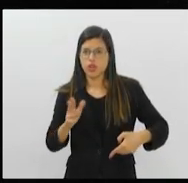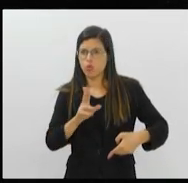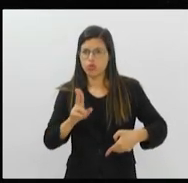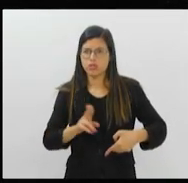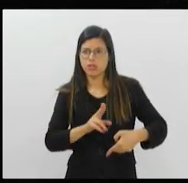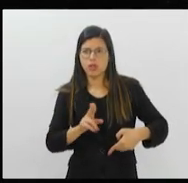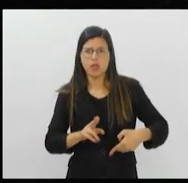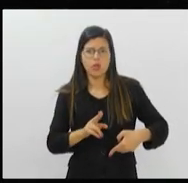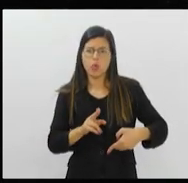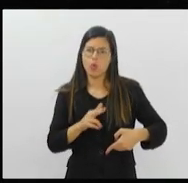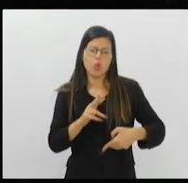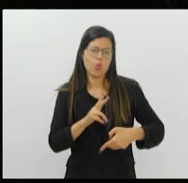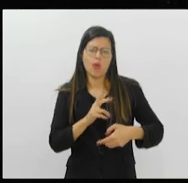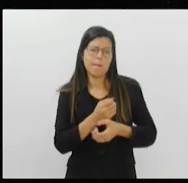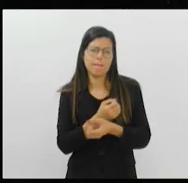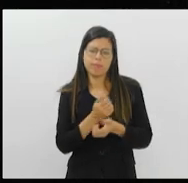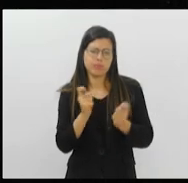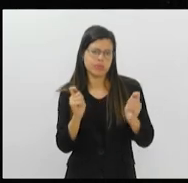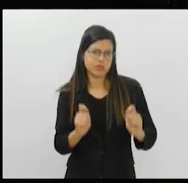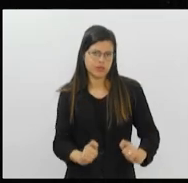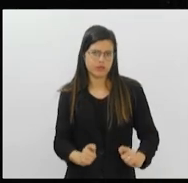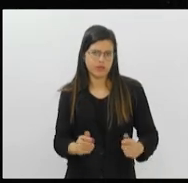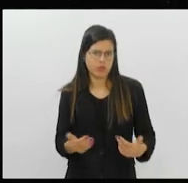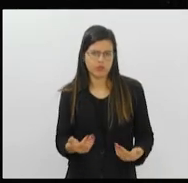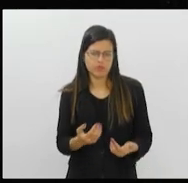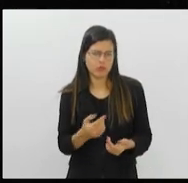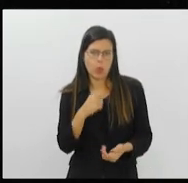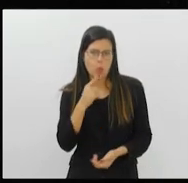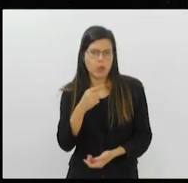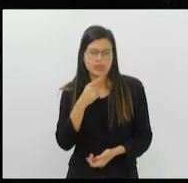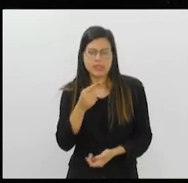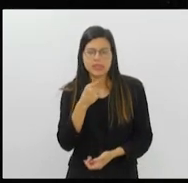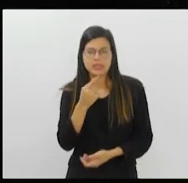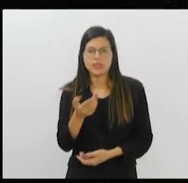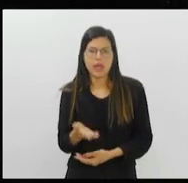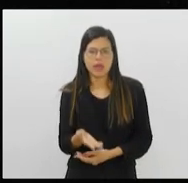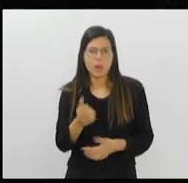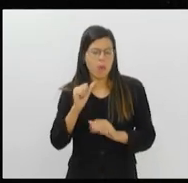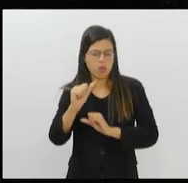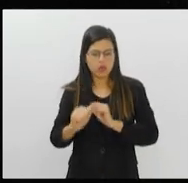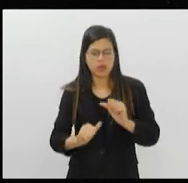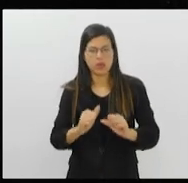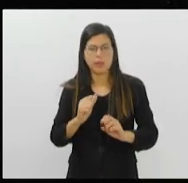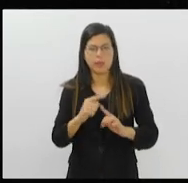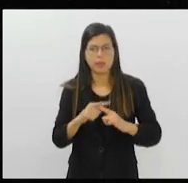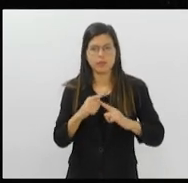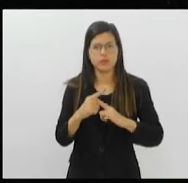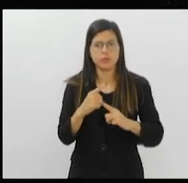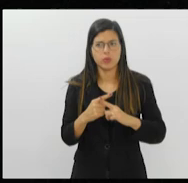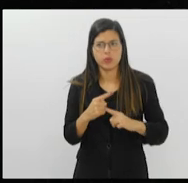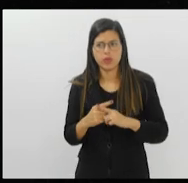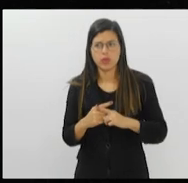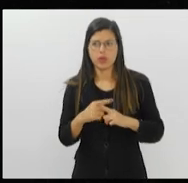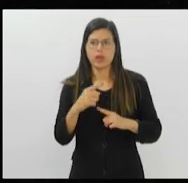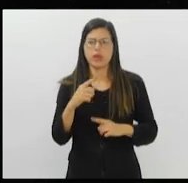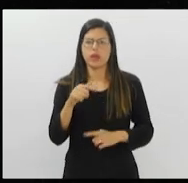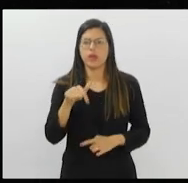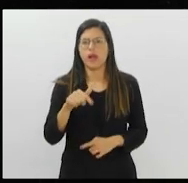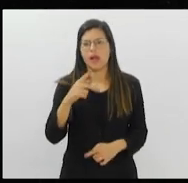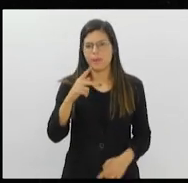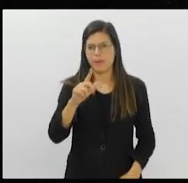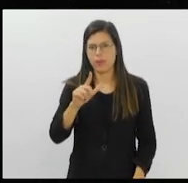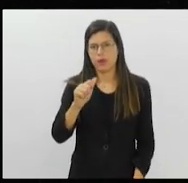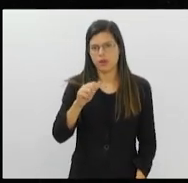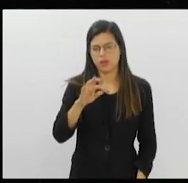isto não é mais possível, porque a concepção, tanto da plataforma que vai ser entregue como da atual,